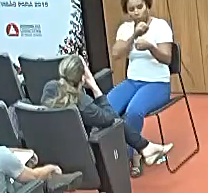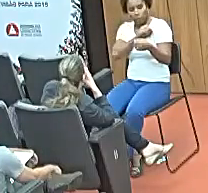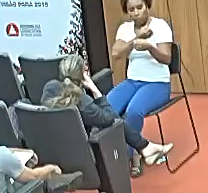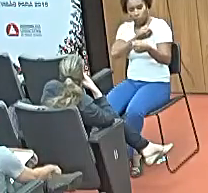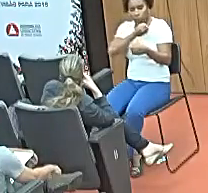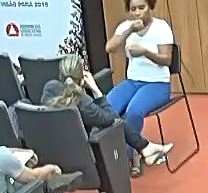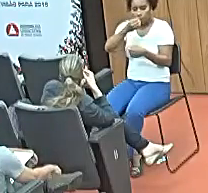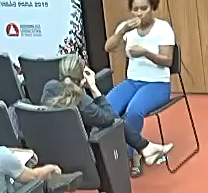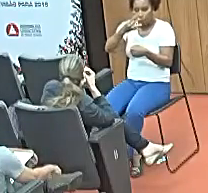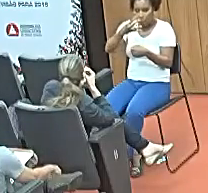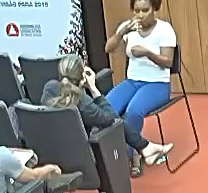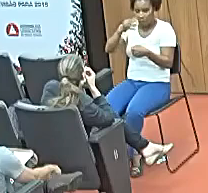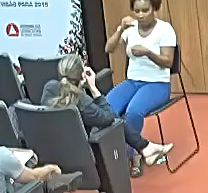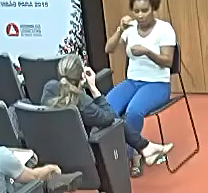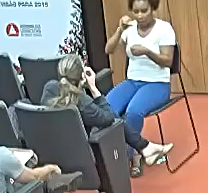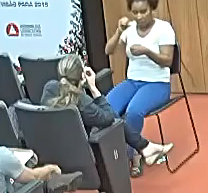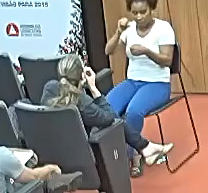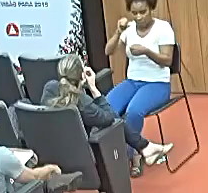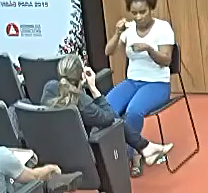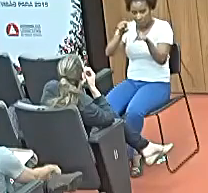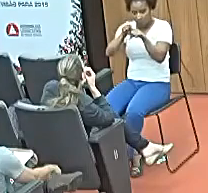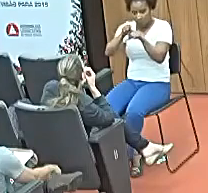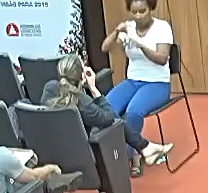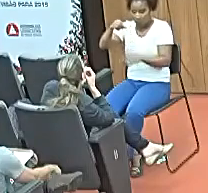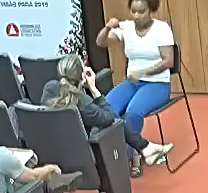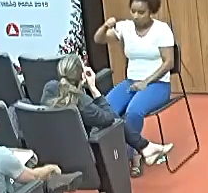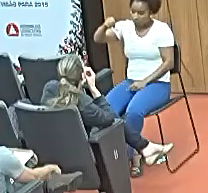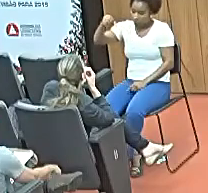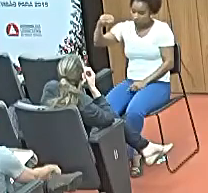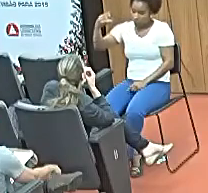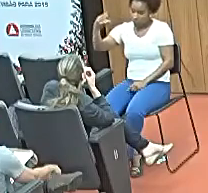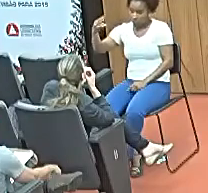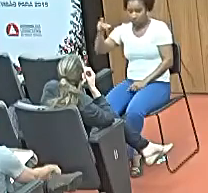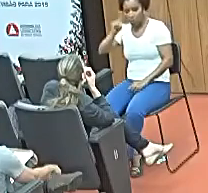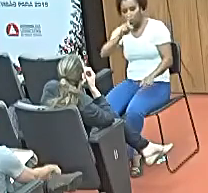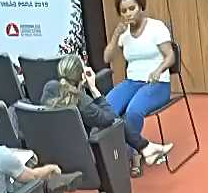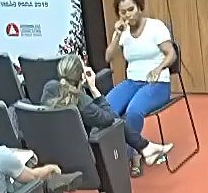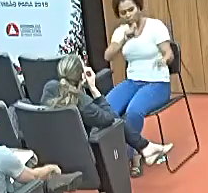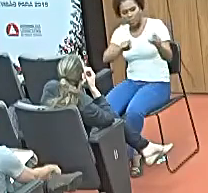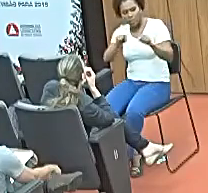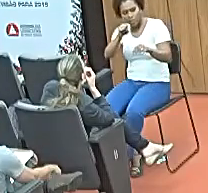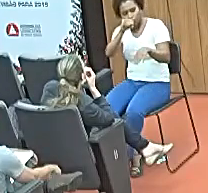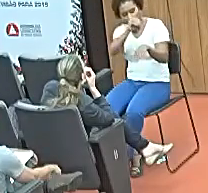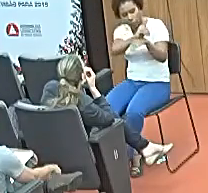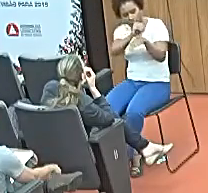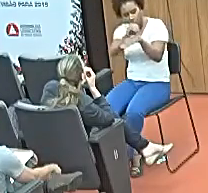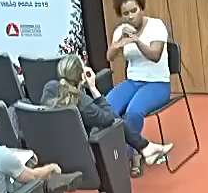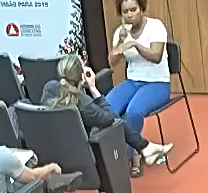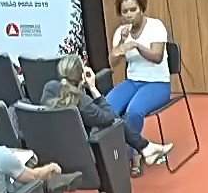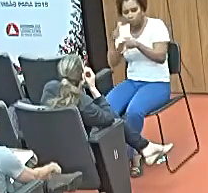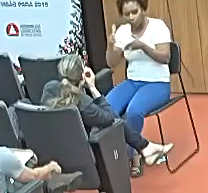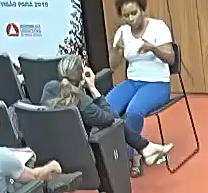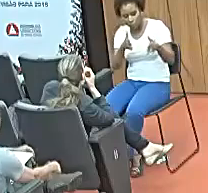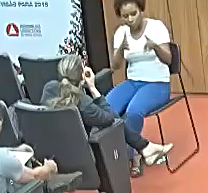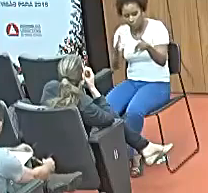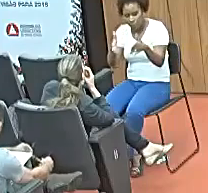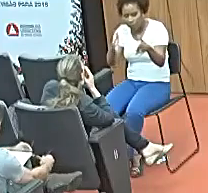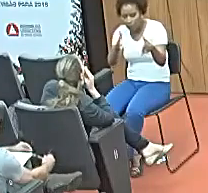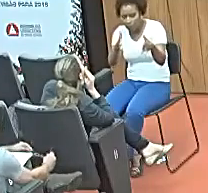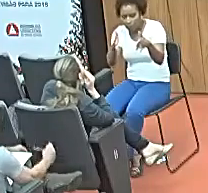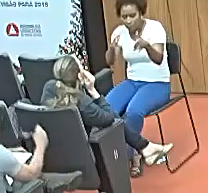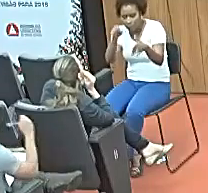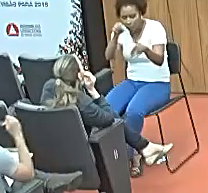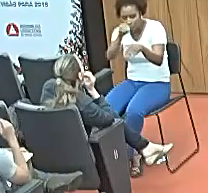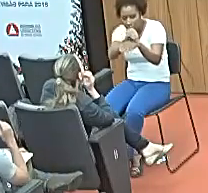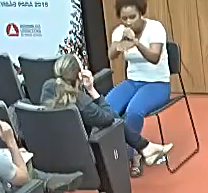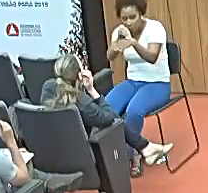que diz respeito ao desenvolvimento de atividades de educação e capacitação em recursos hídricos na segunda a segunda